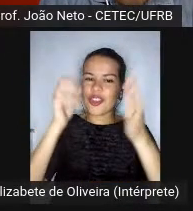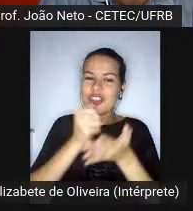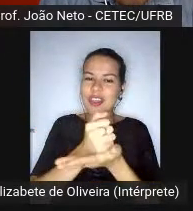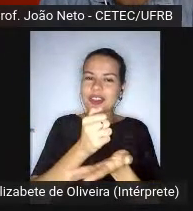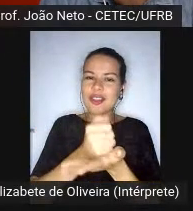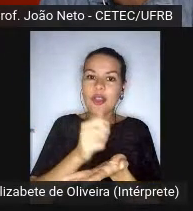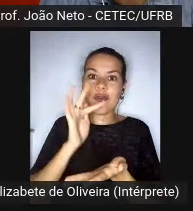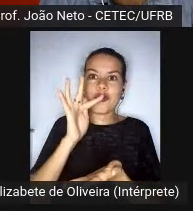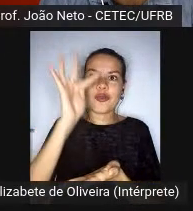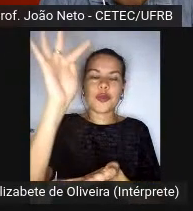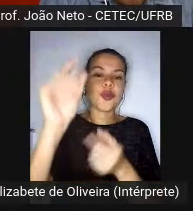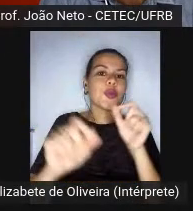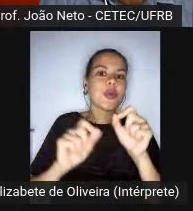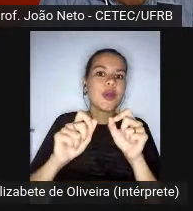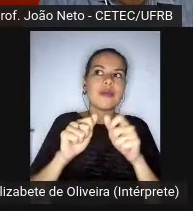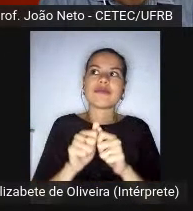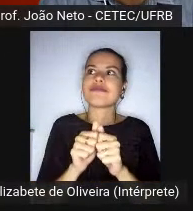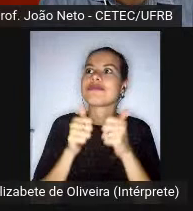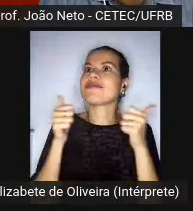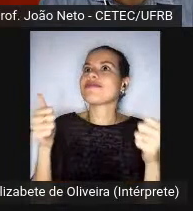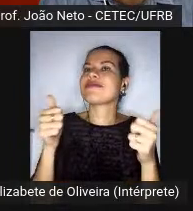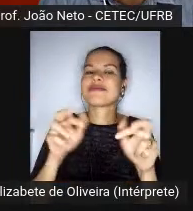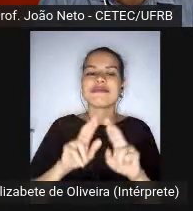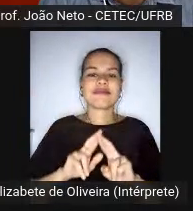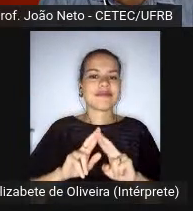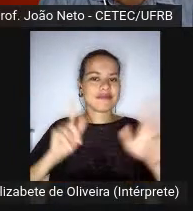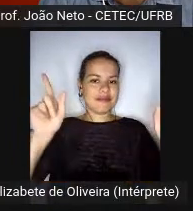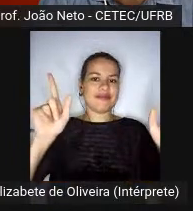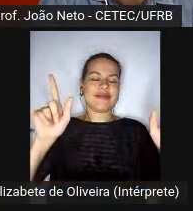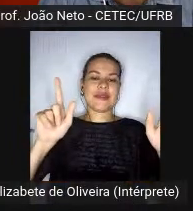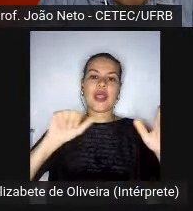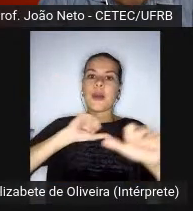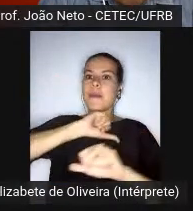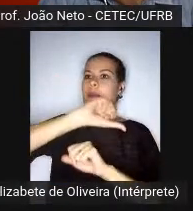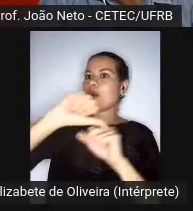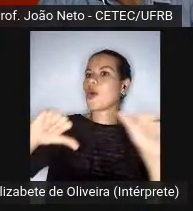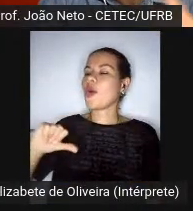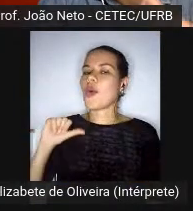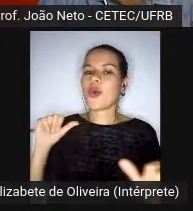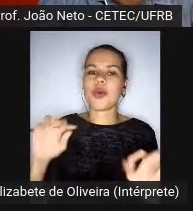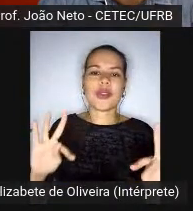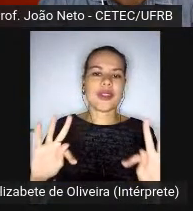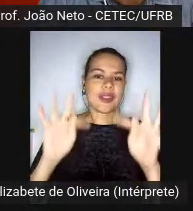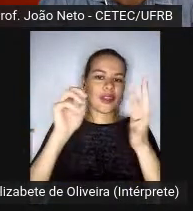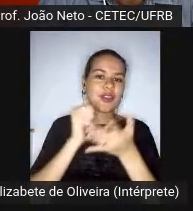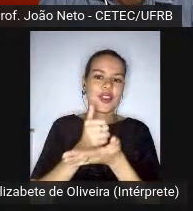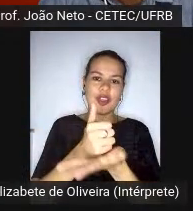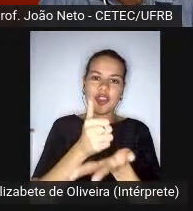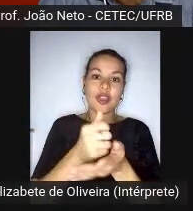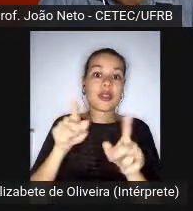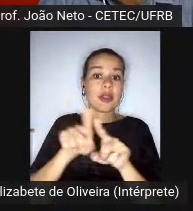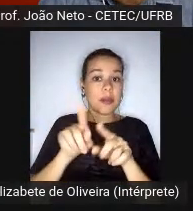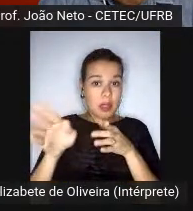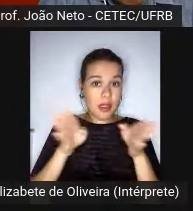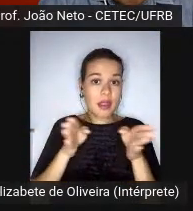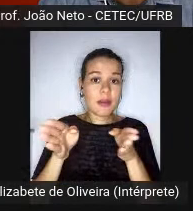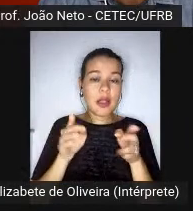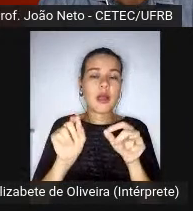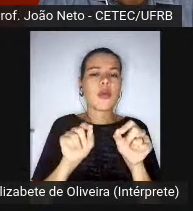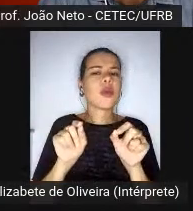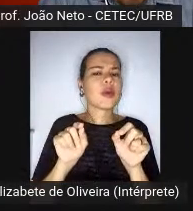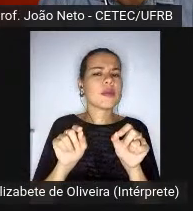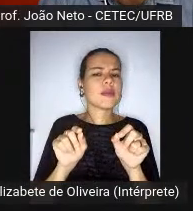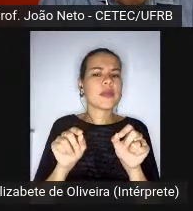vão de certa forma revolucionar a tecnologia assistiva essa questão da sensibilidade eu